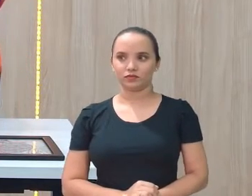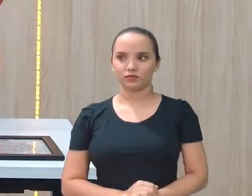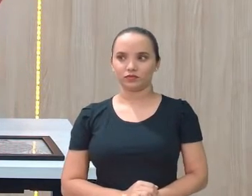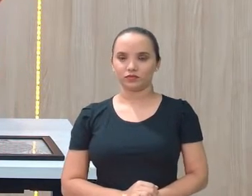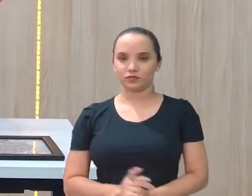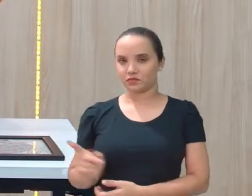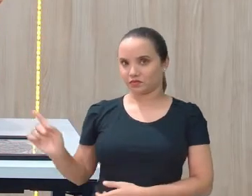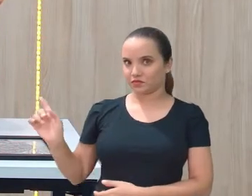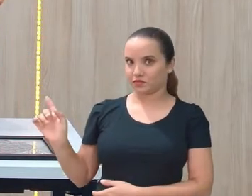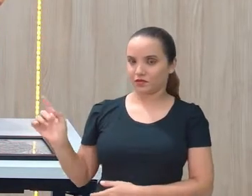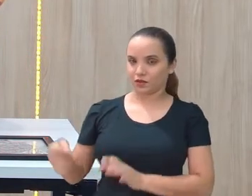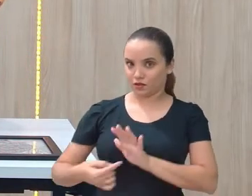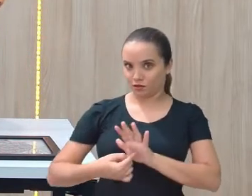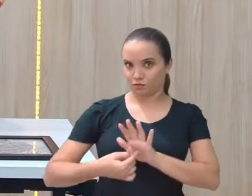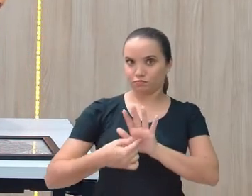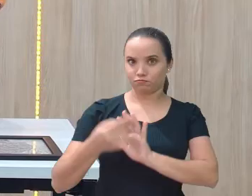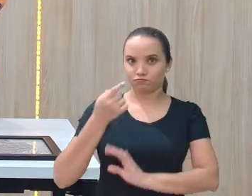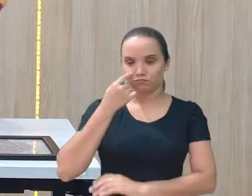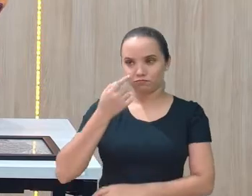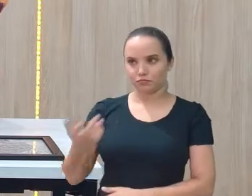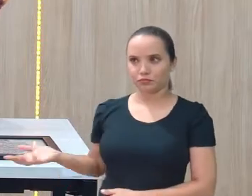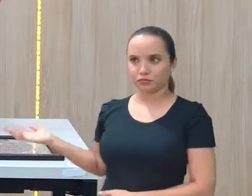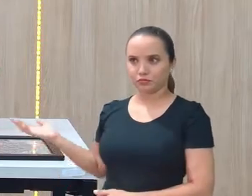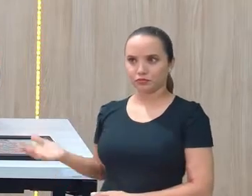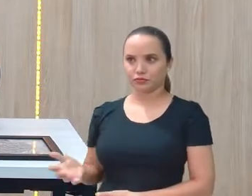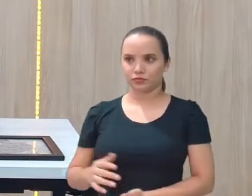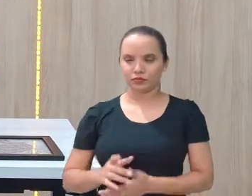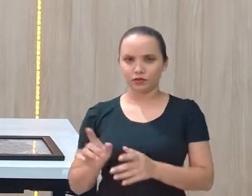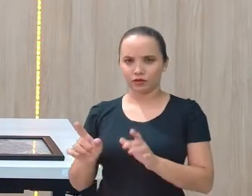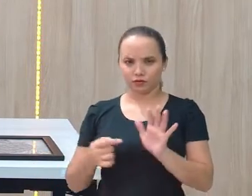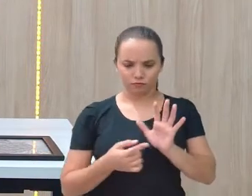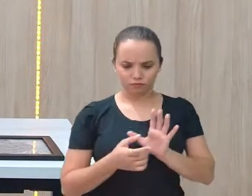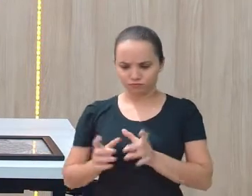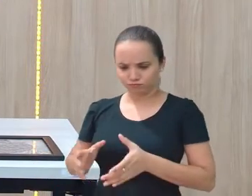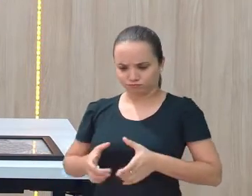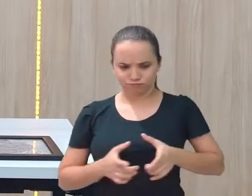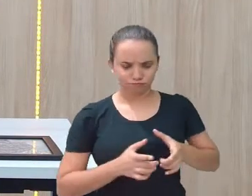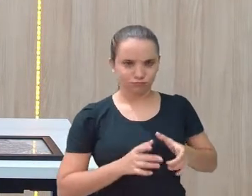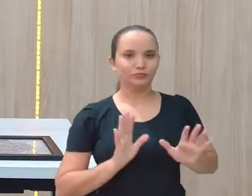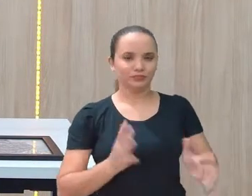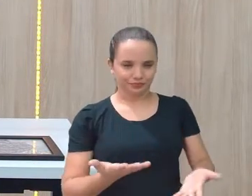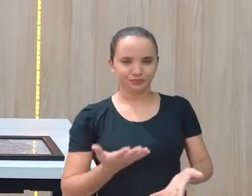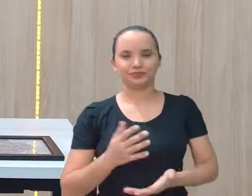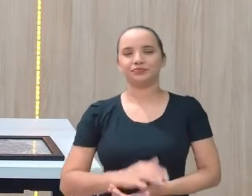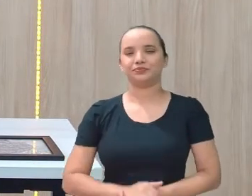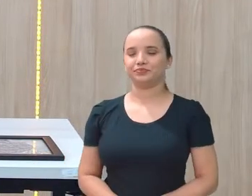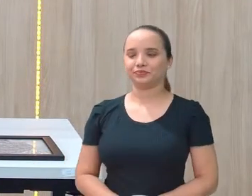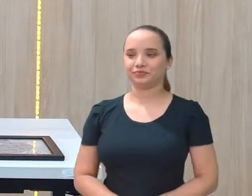Esse aqui. Aqui mesmo, Billy, nessa outra? Pronto, vamos embora.